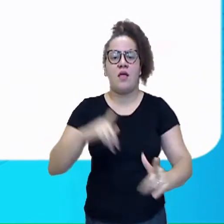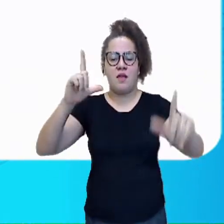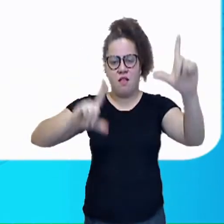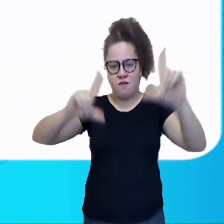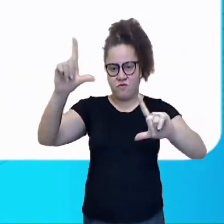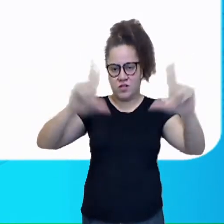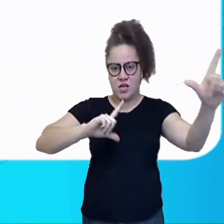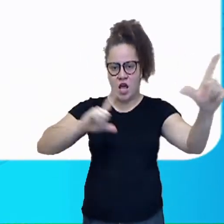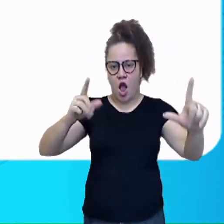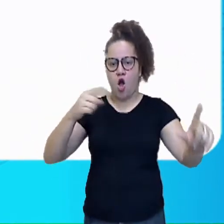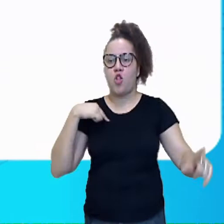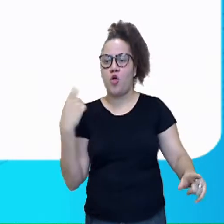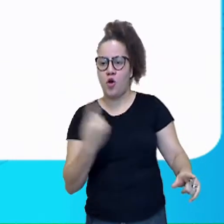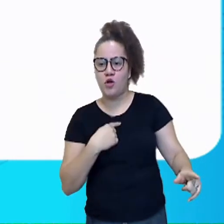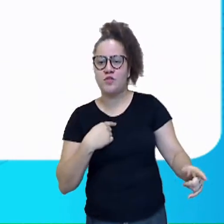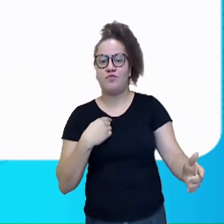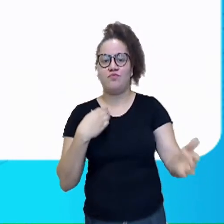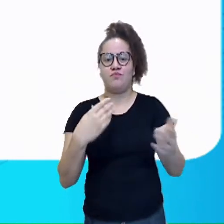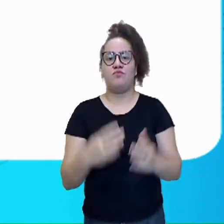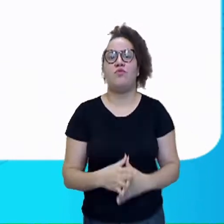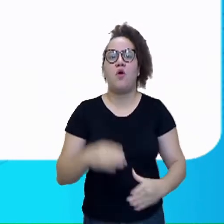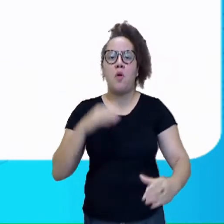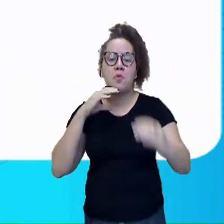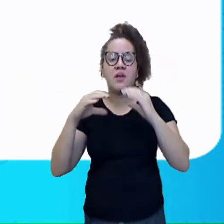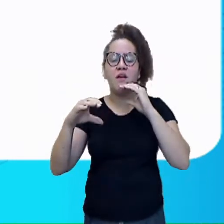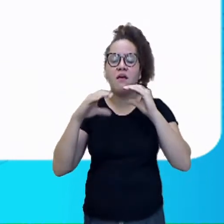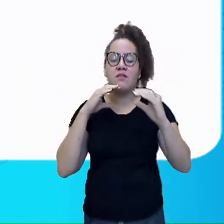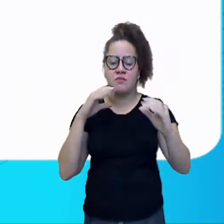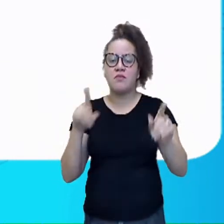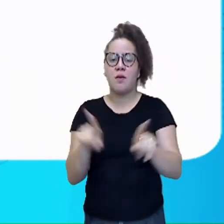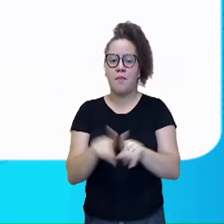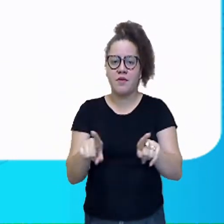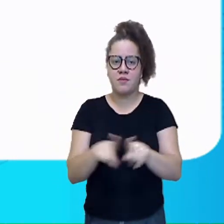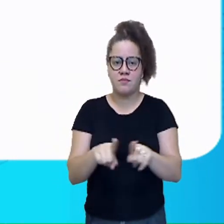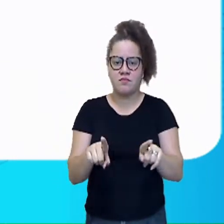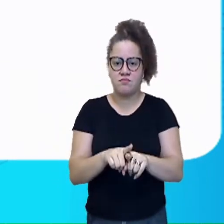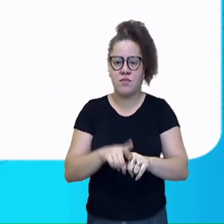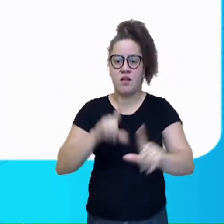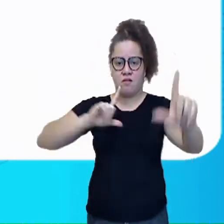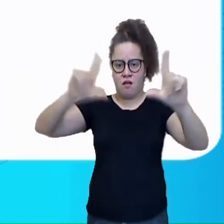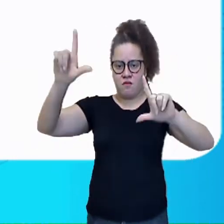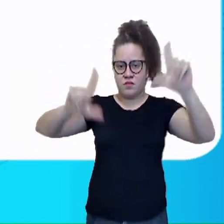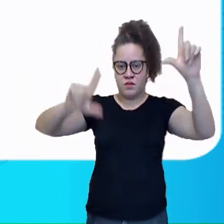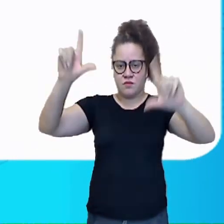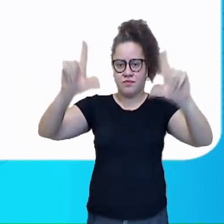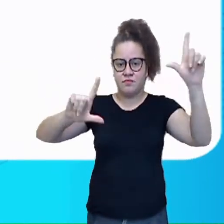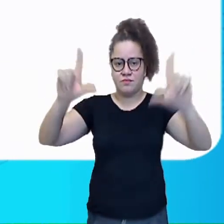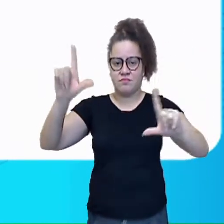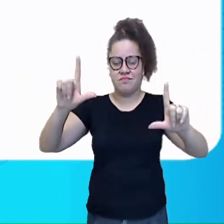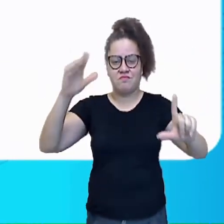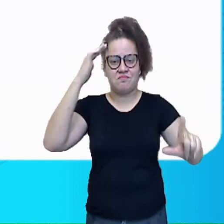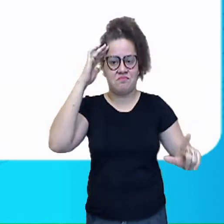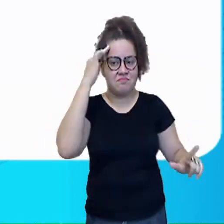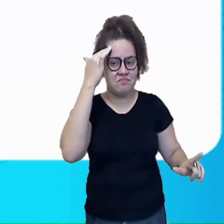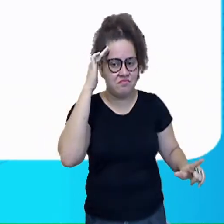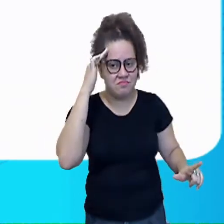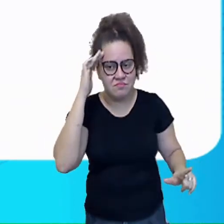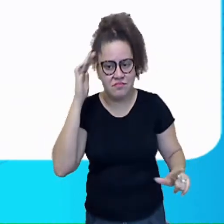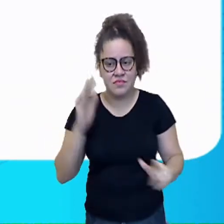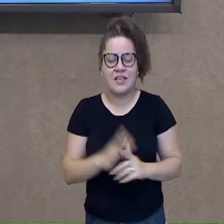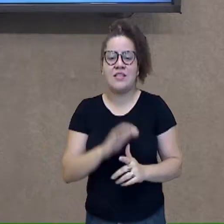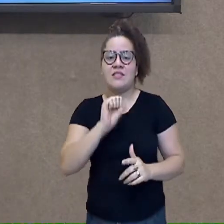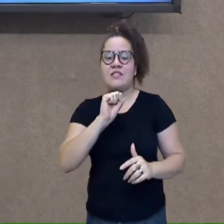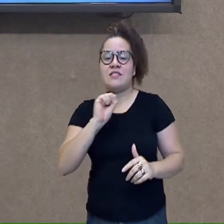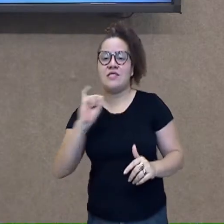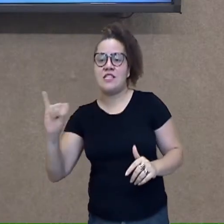televisão, eu estou utilizando um meio de comunicação, que é a televisão. Vamos entender o seguinte: se